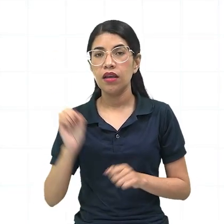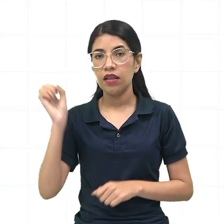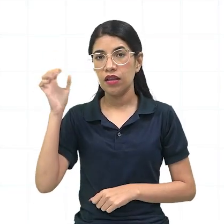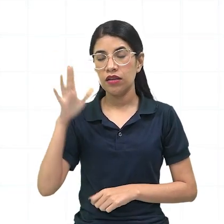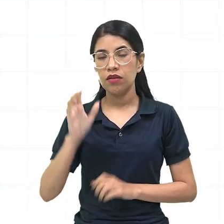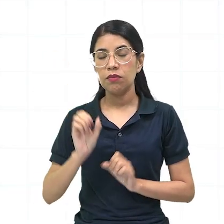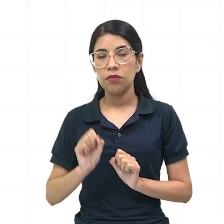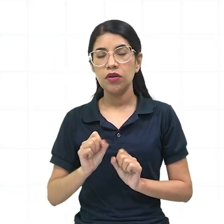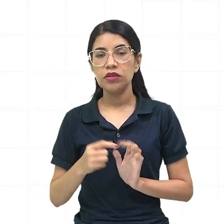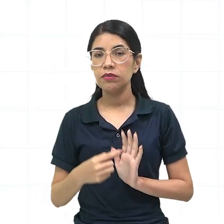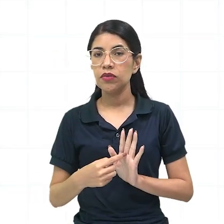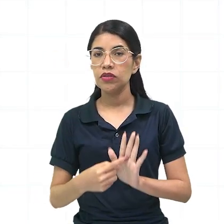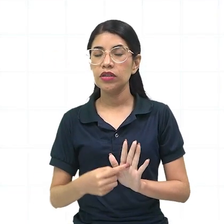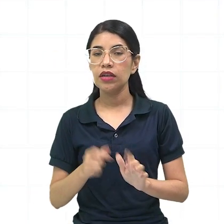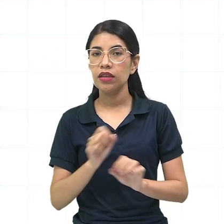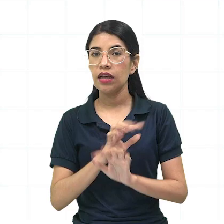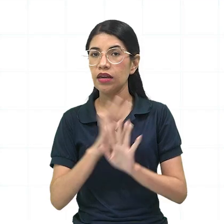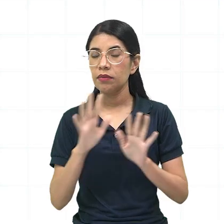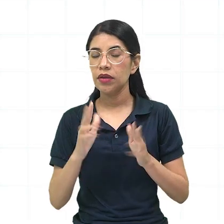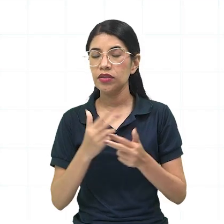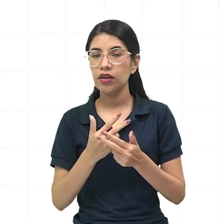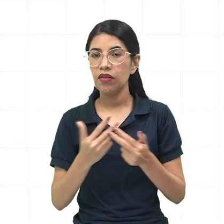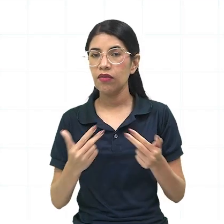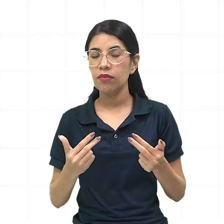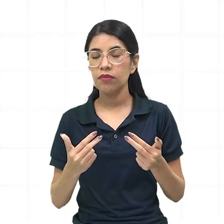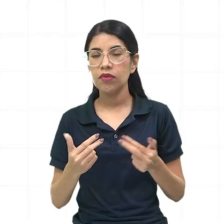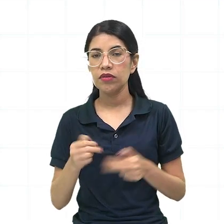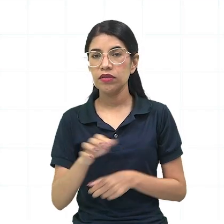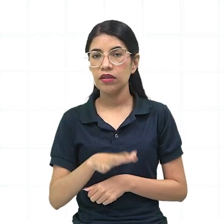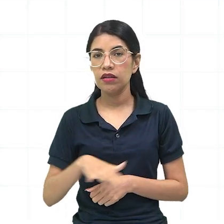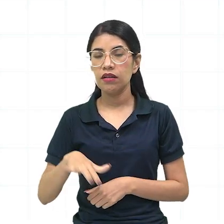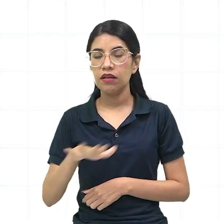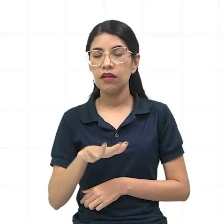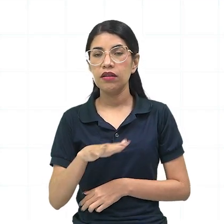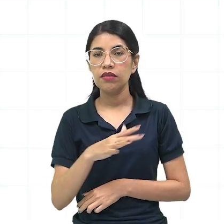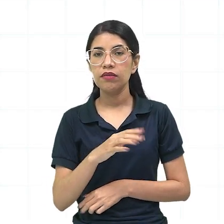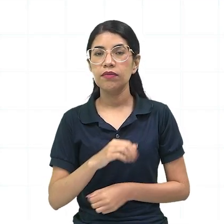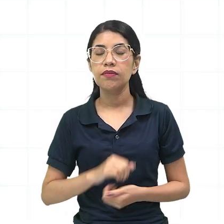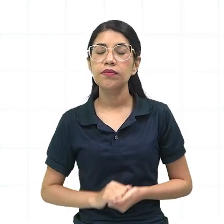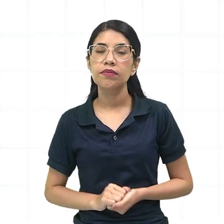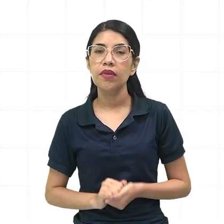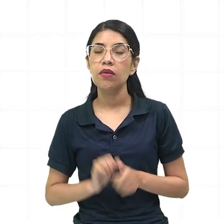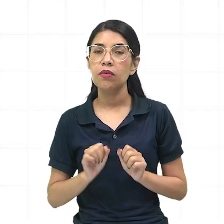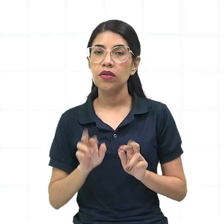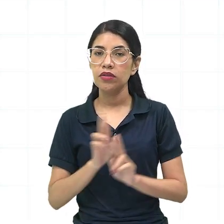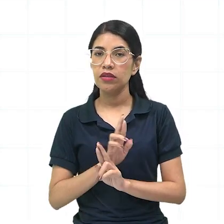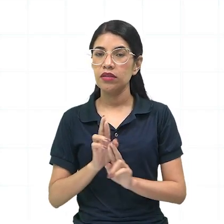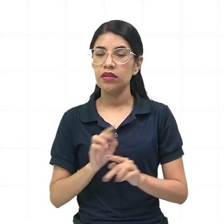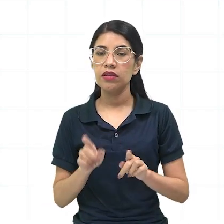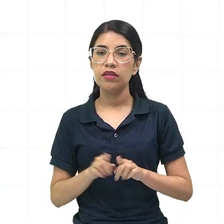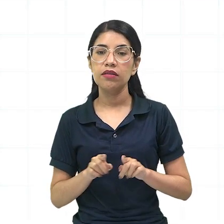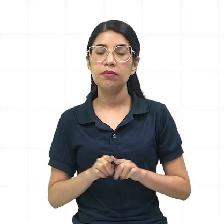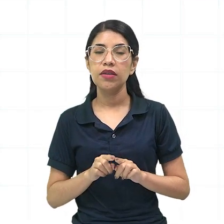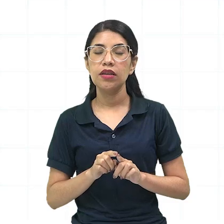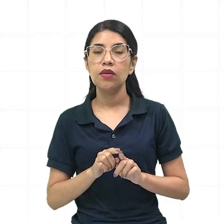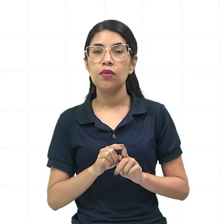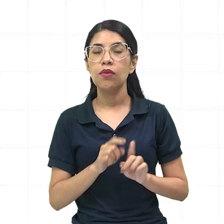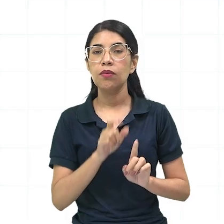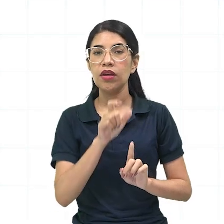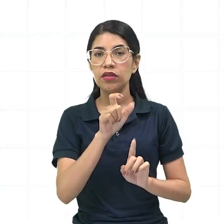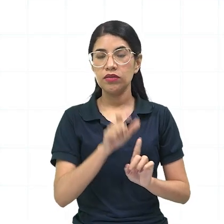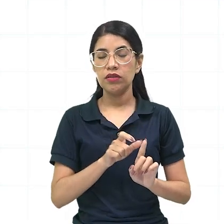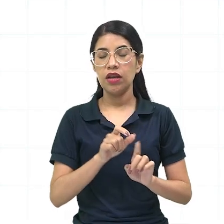pode dar ênfase a certos aspectos do cenário. Pode estabelecer relações entre o ator e